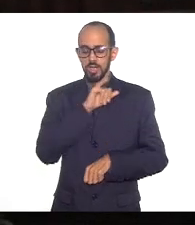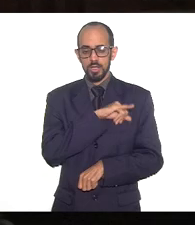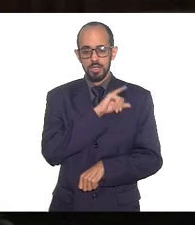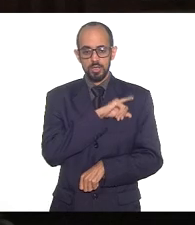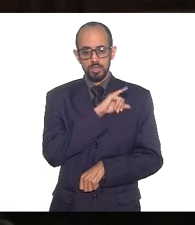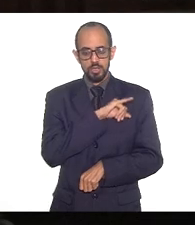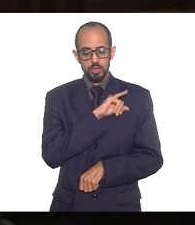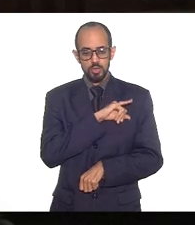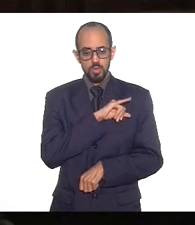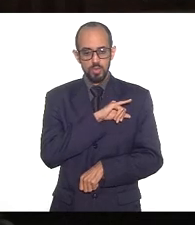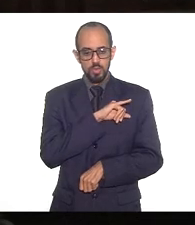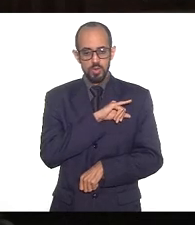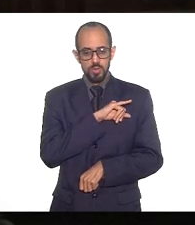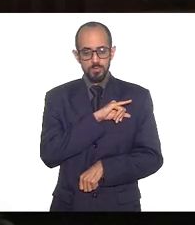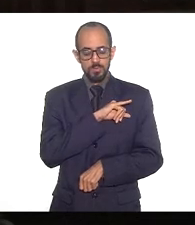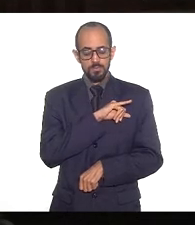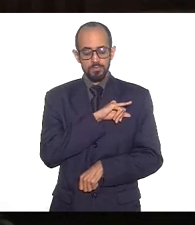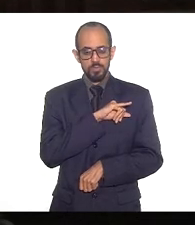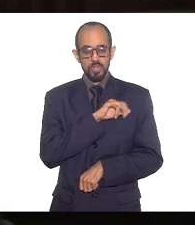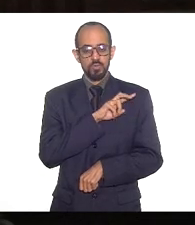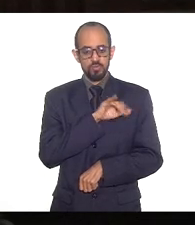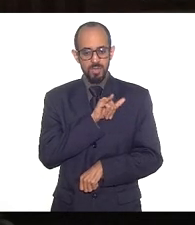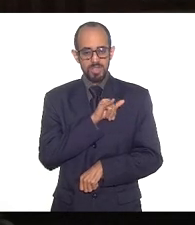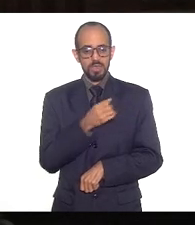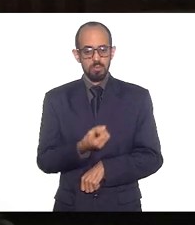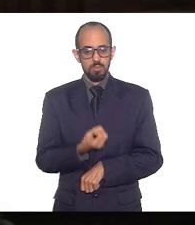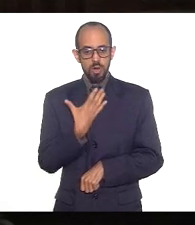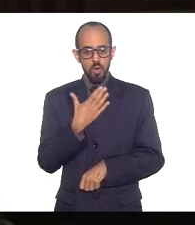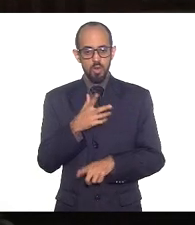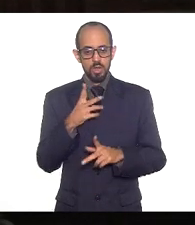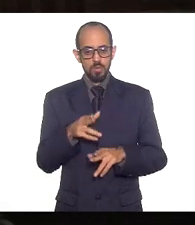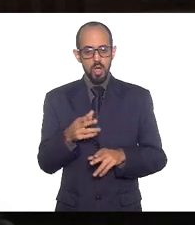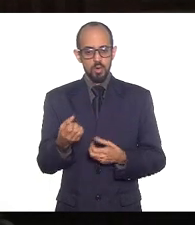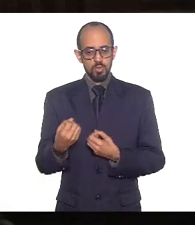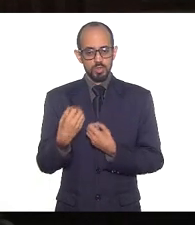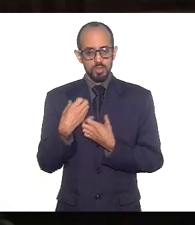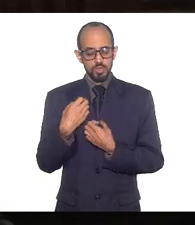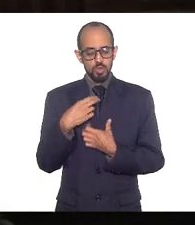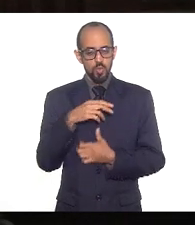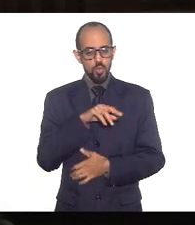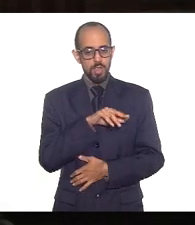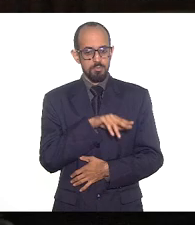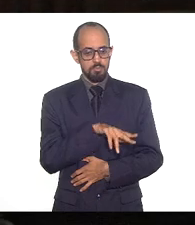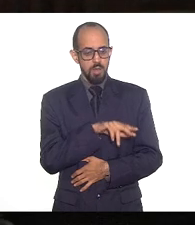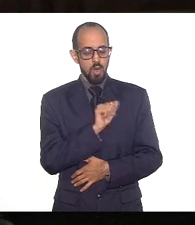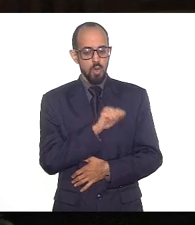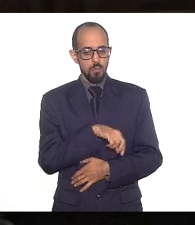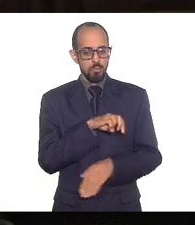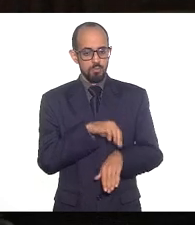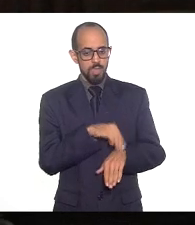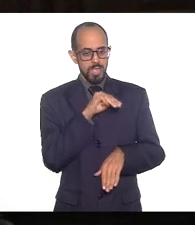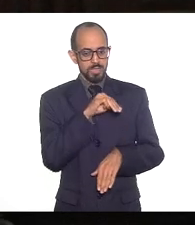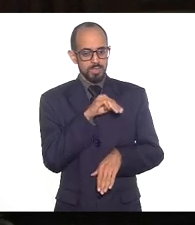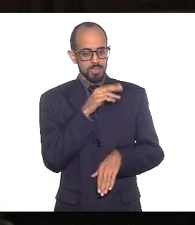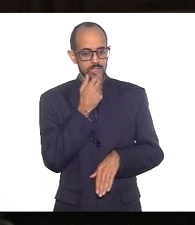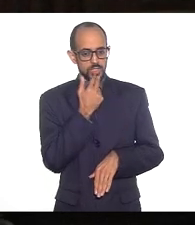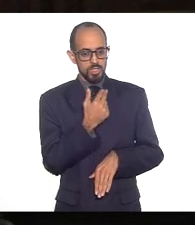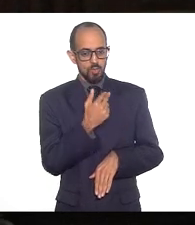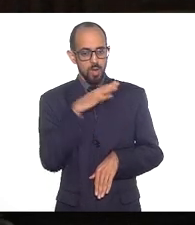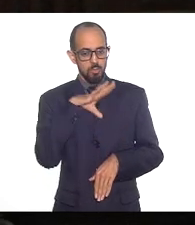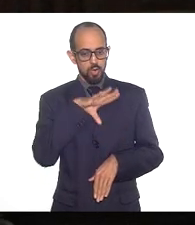valer a pena porque como nos ensinou o nosso irmão na língua portuguesa O Grande Mestre poeta